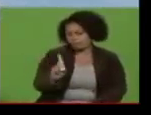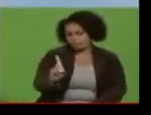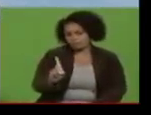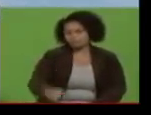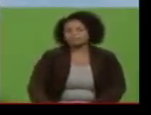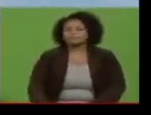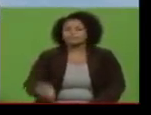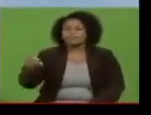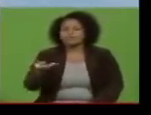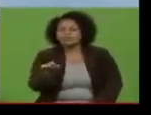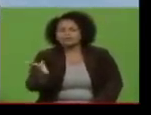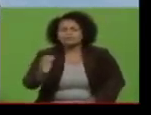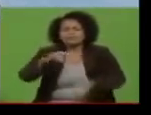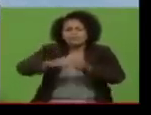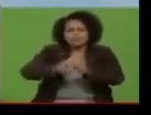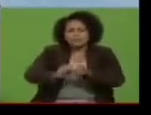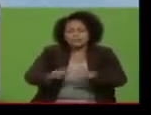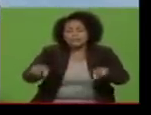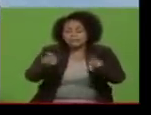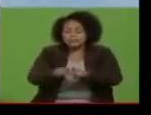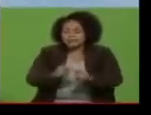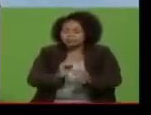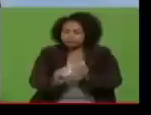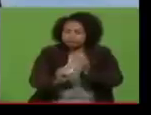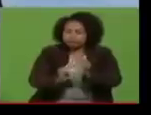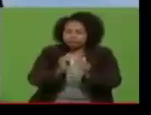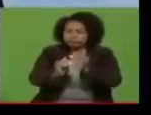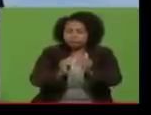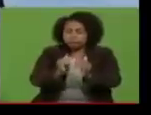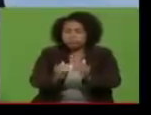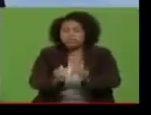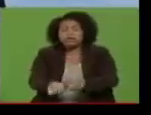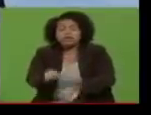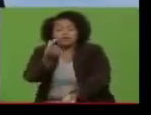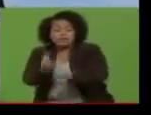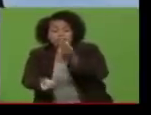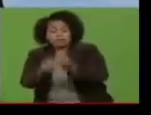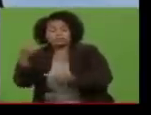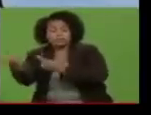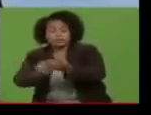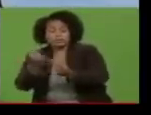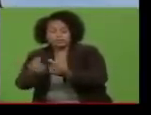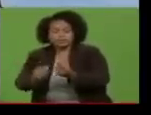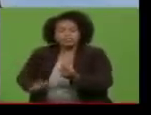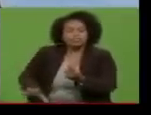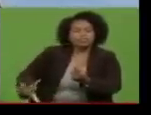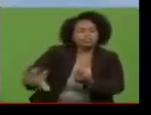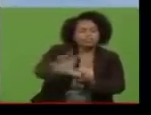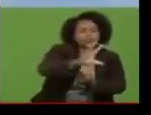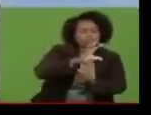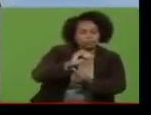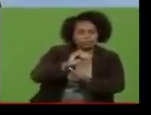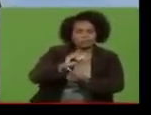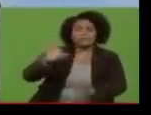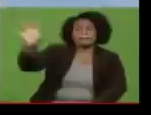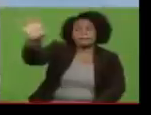dificuldades decorrem também das medidas restritivas tomadas por todos os países do